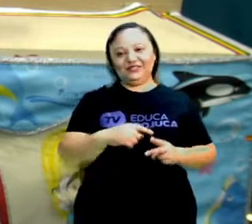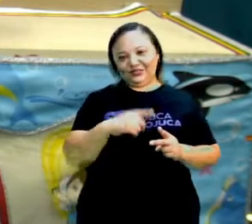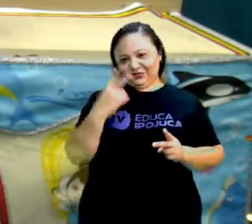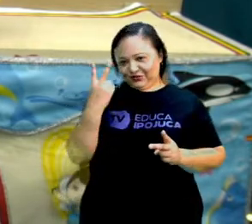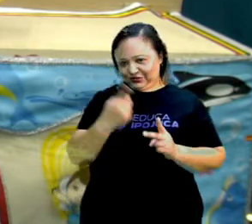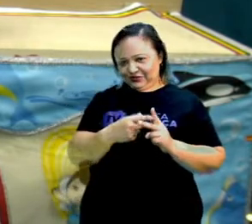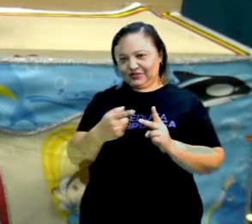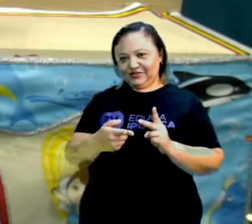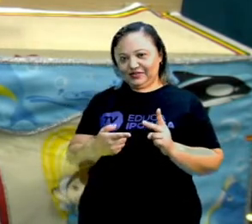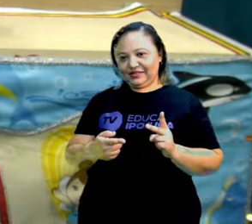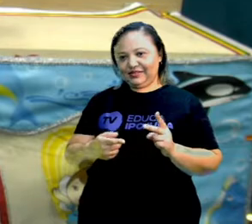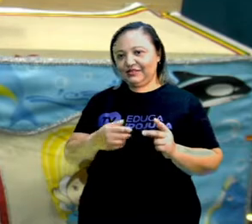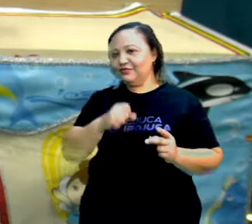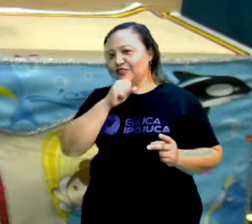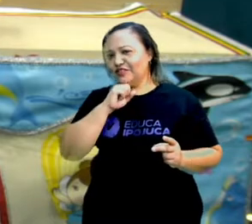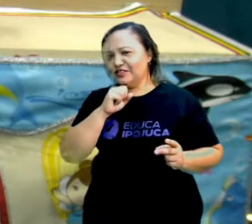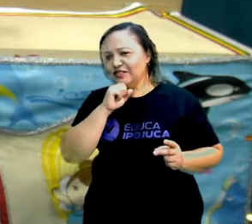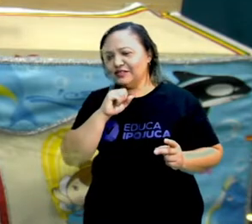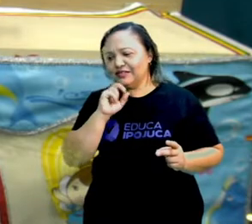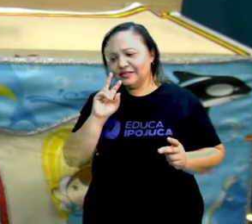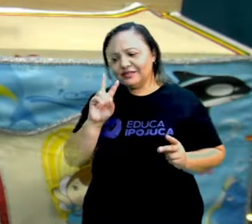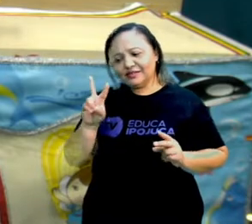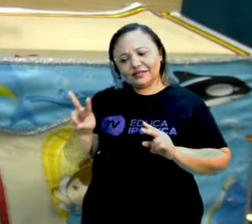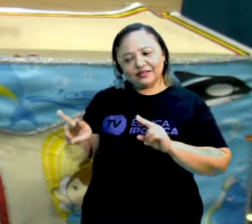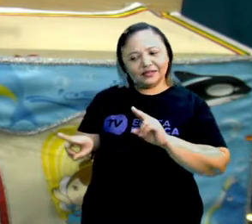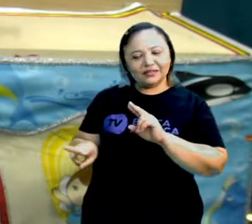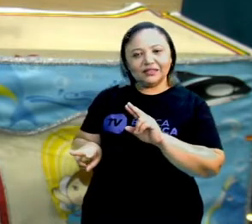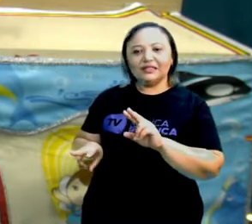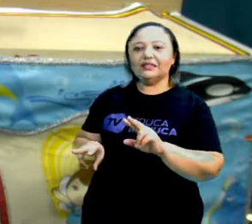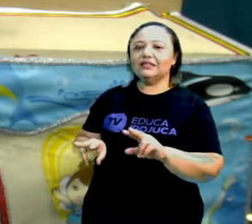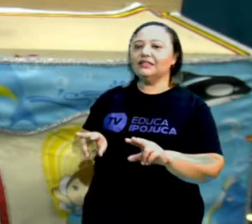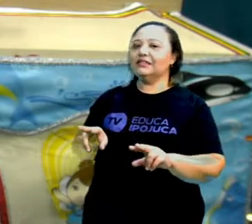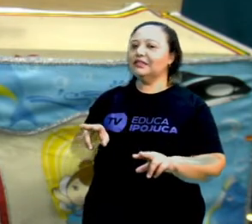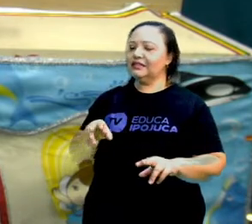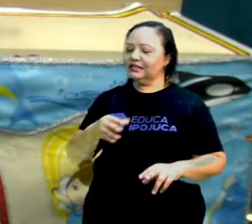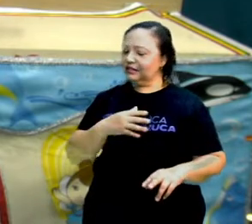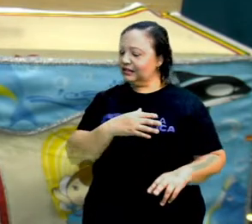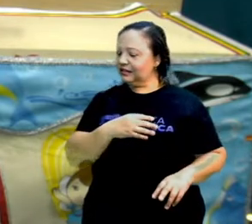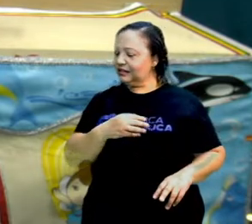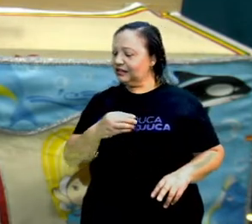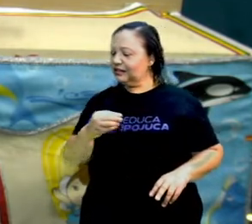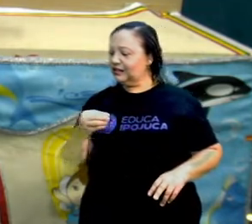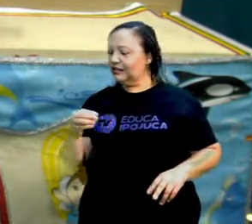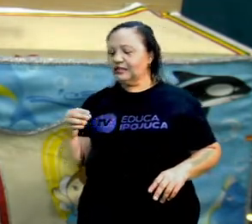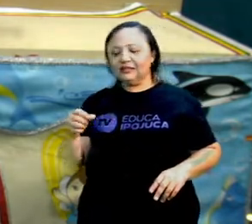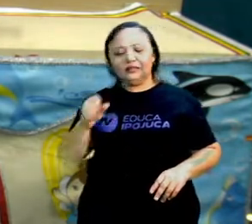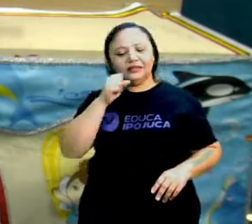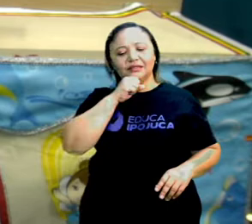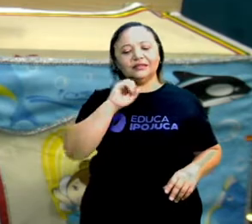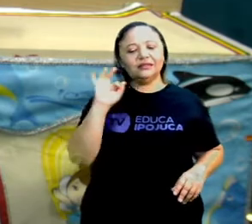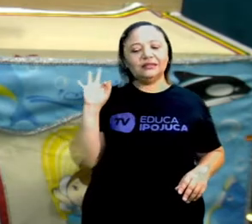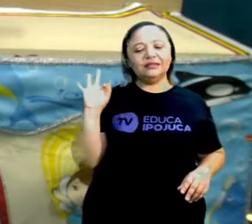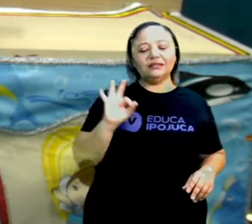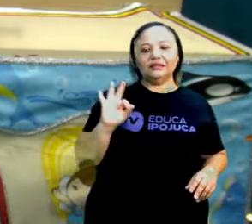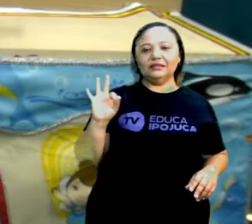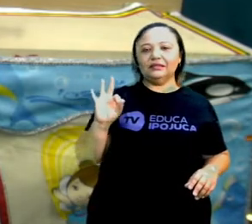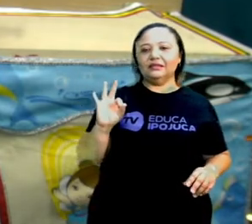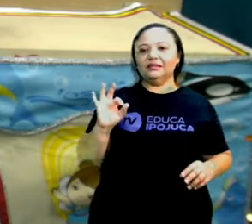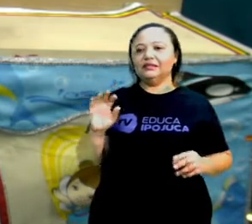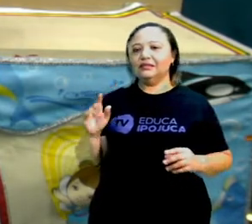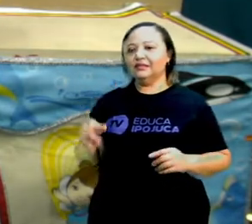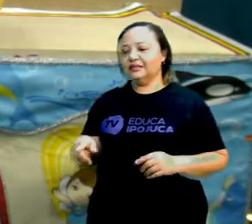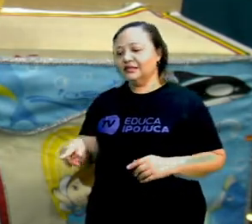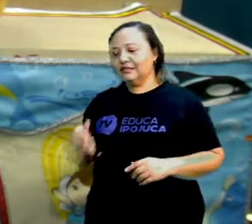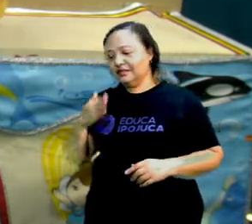Encontrou os dois anões lá e ela ficou olhando. Meus filhos? Não, meus filhos não são velhos. Não. Meus filhos não